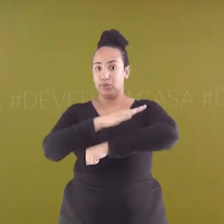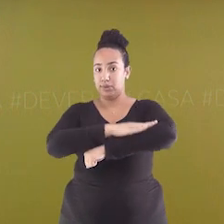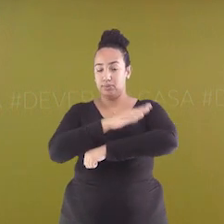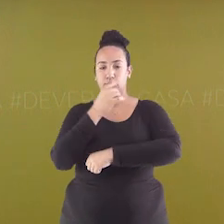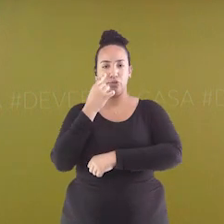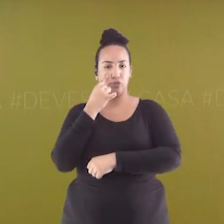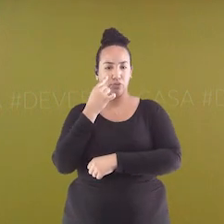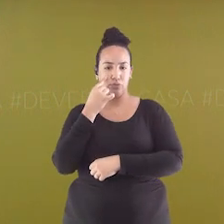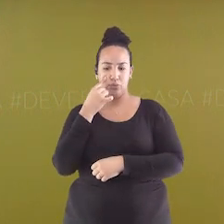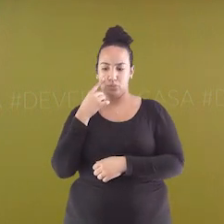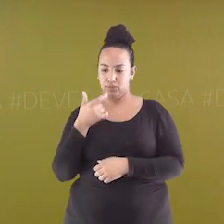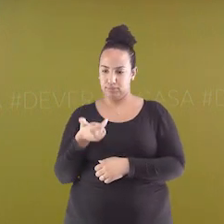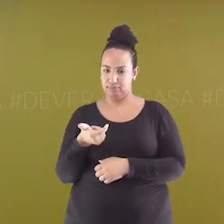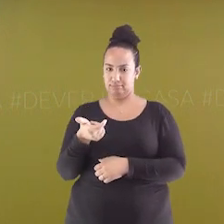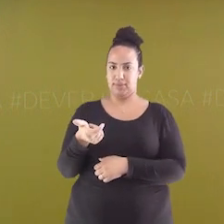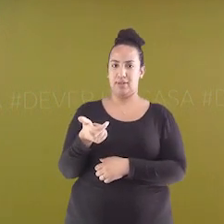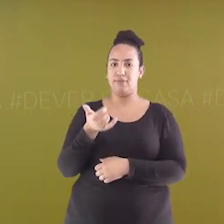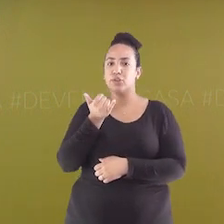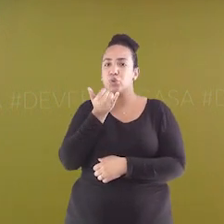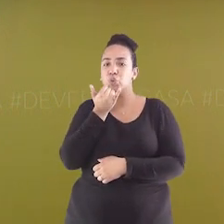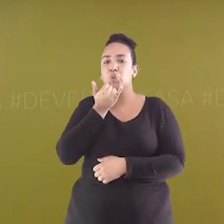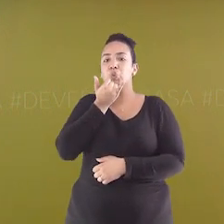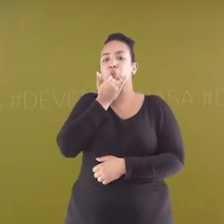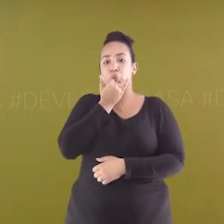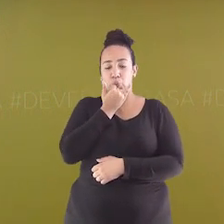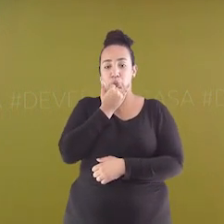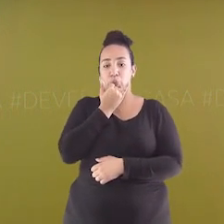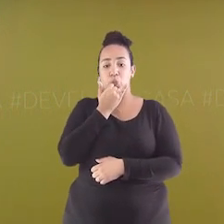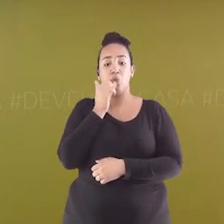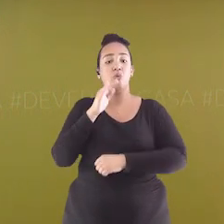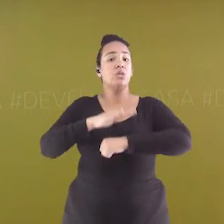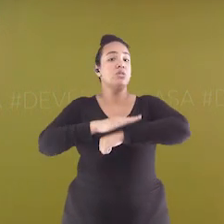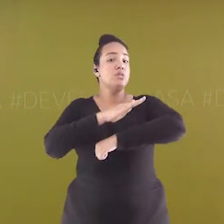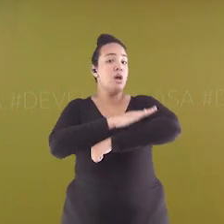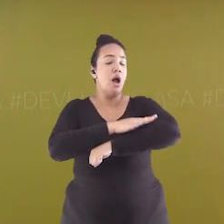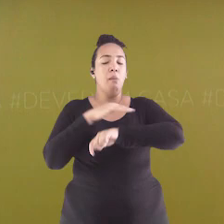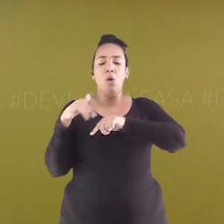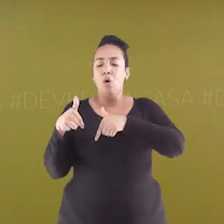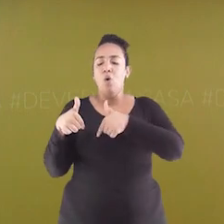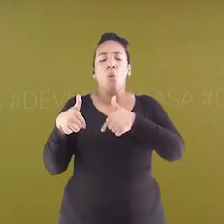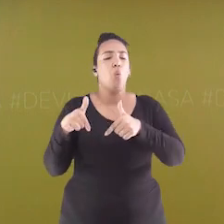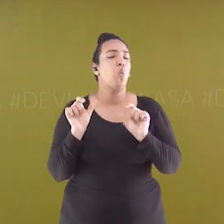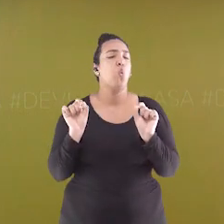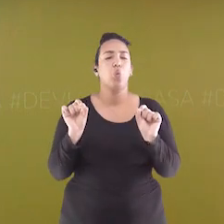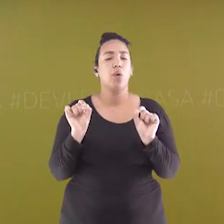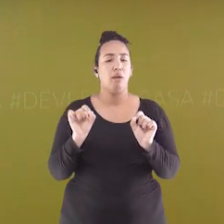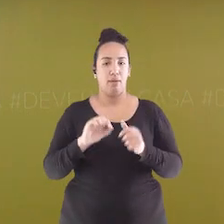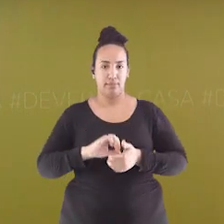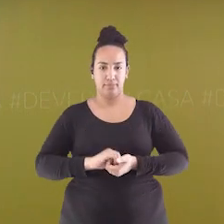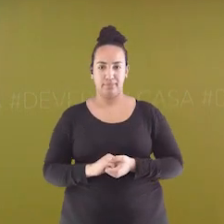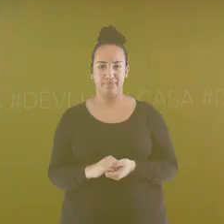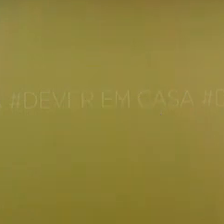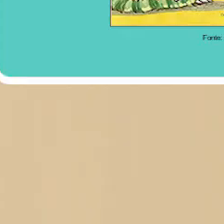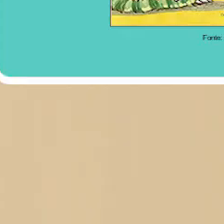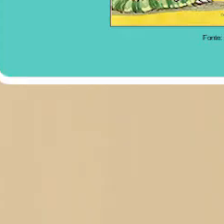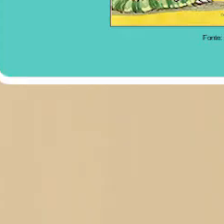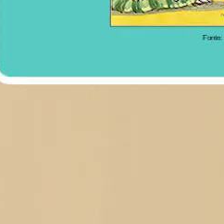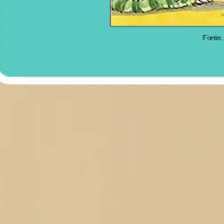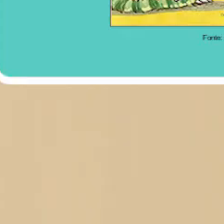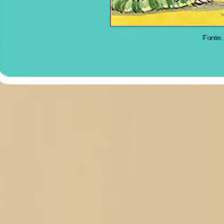Jove viu a etiqueta com a palavra desculpa, o que ele fez? Pensem aí.